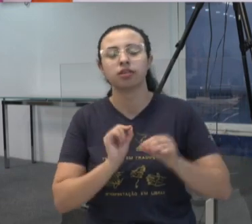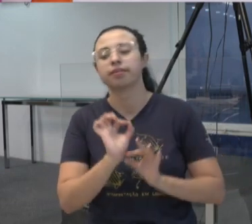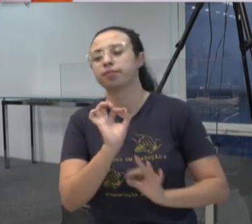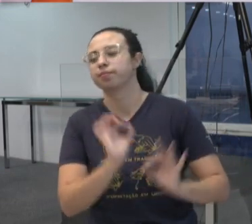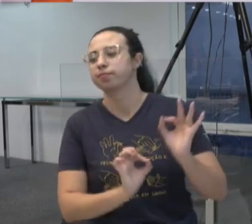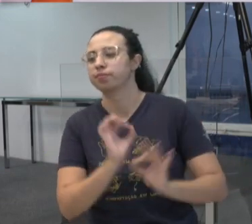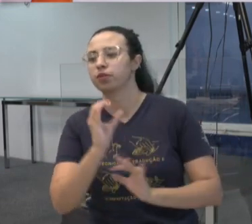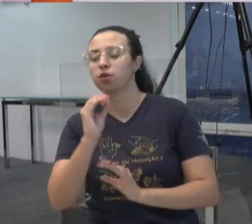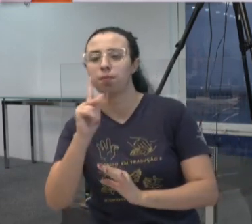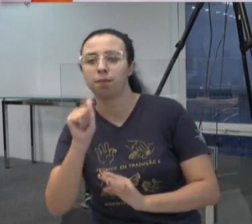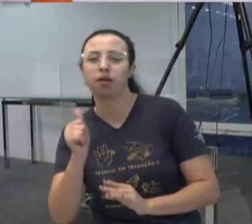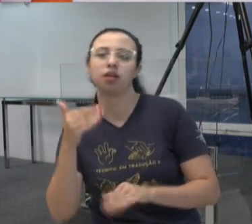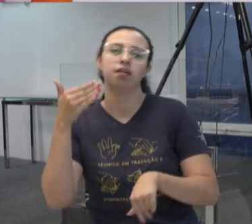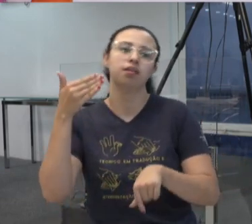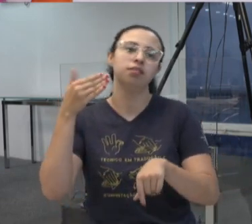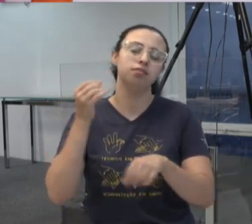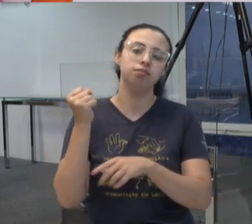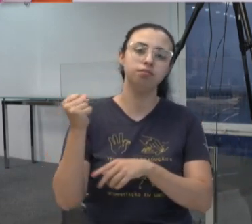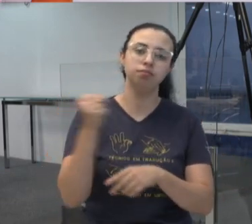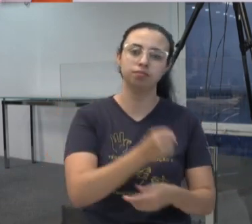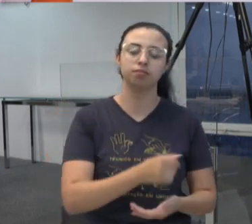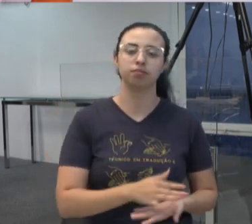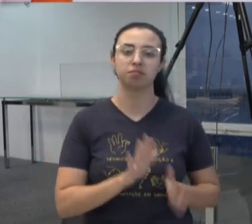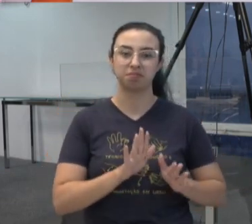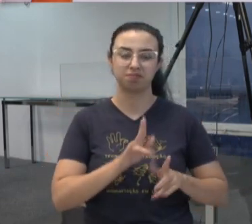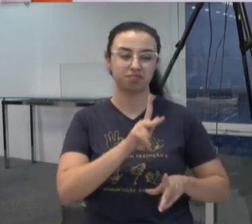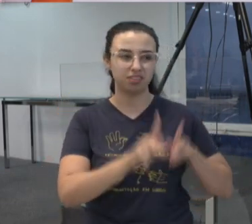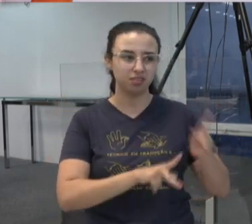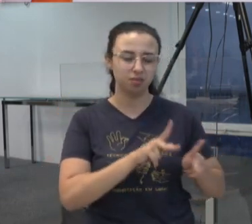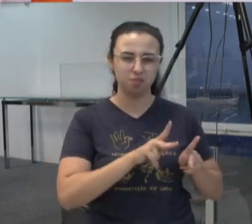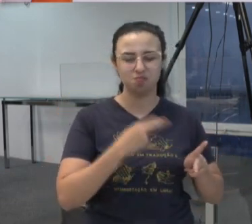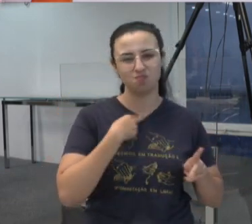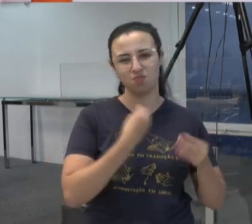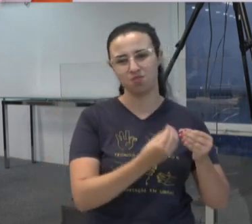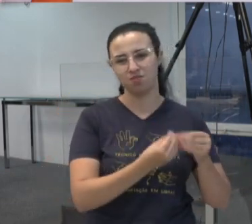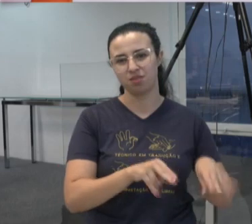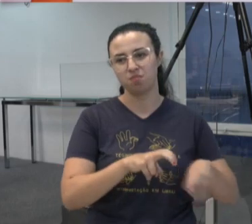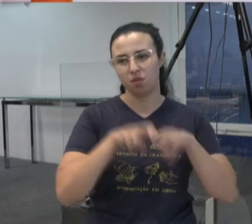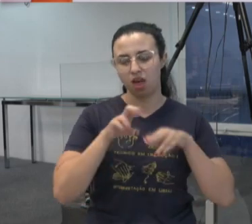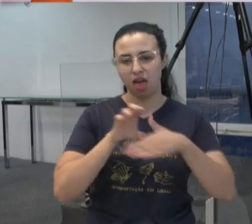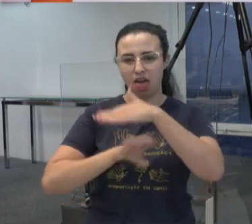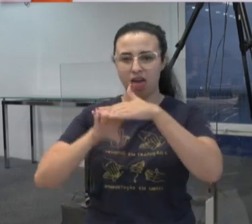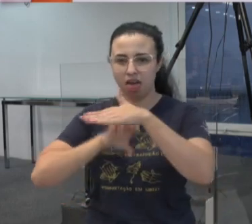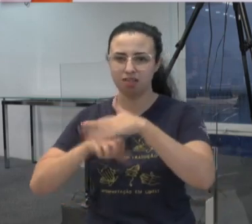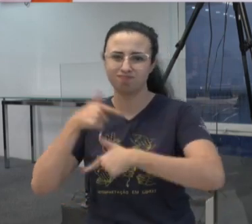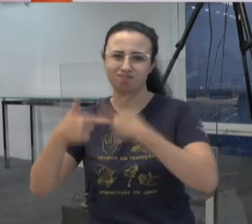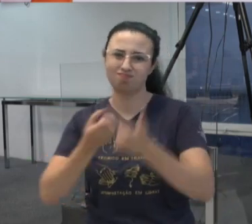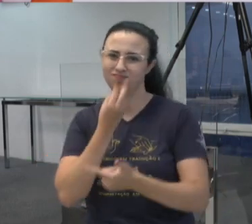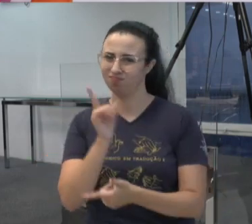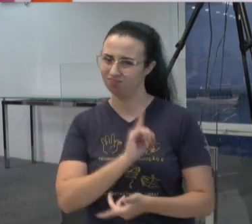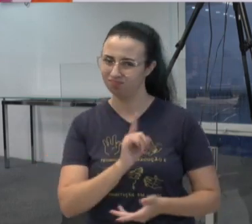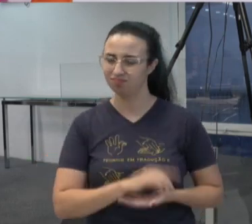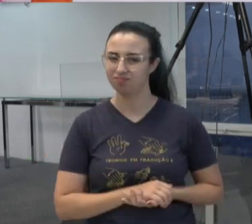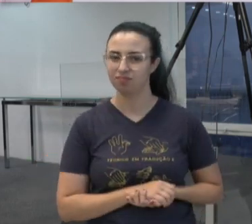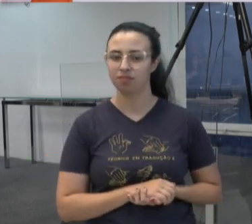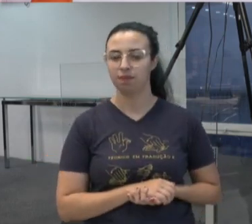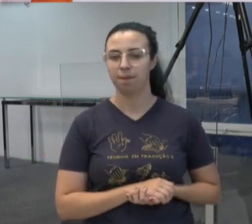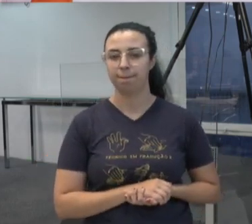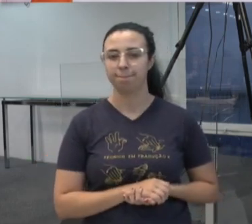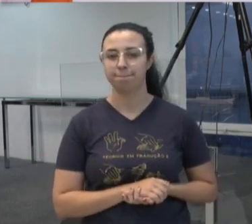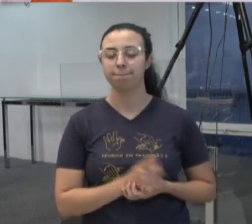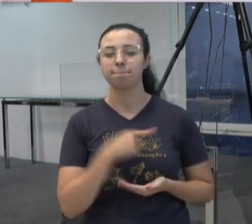Porém, a população pode ficar prejudicada por causa dessa empresa que não presta o seu serviço bem feito. Aí, a